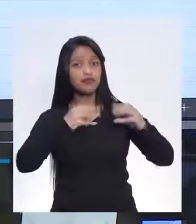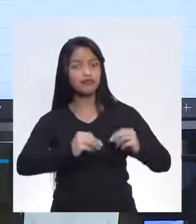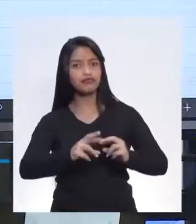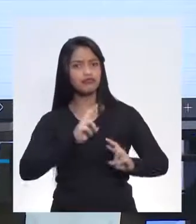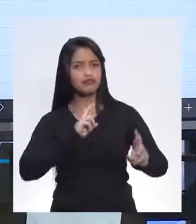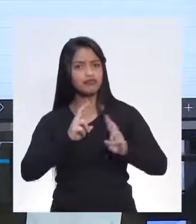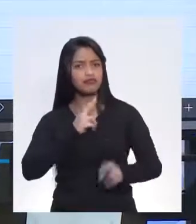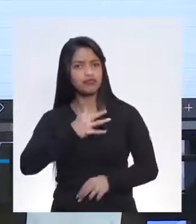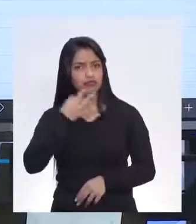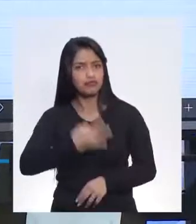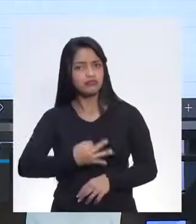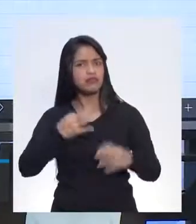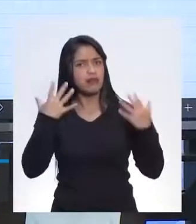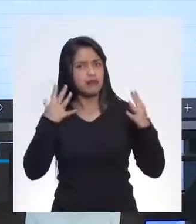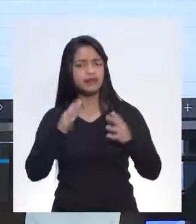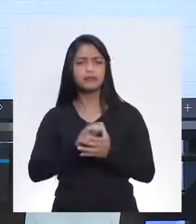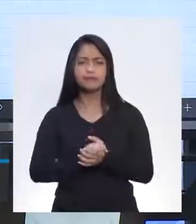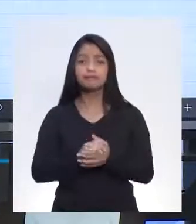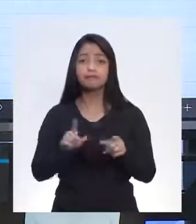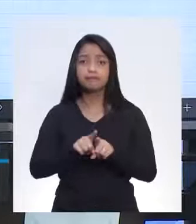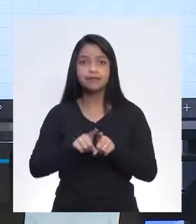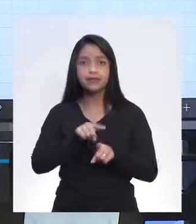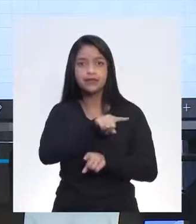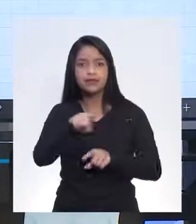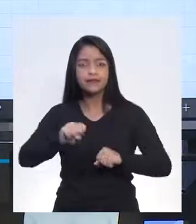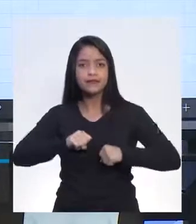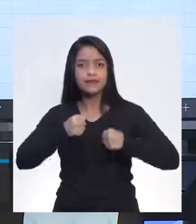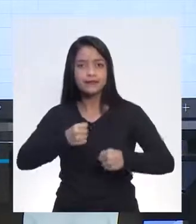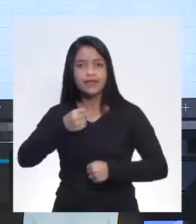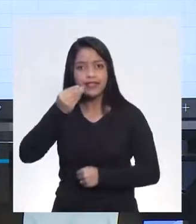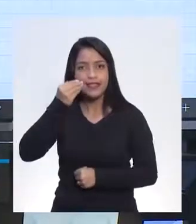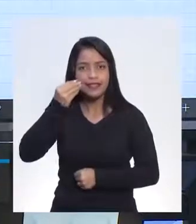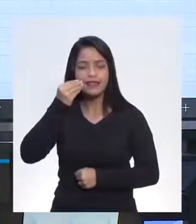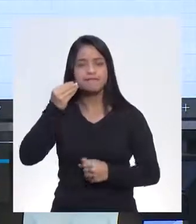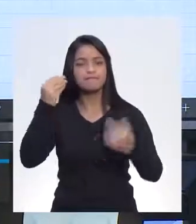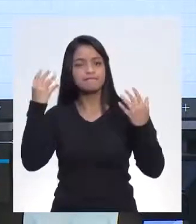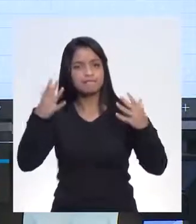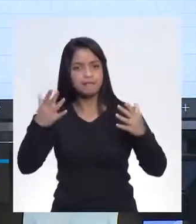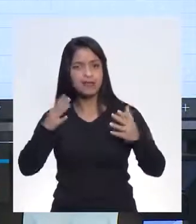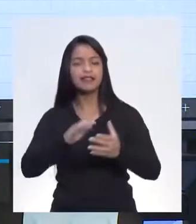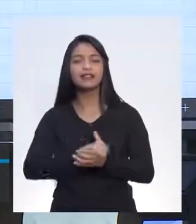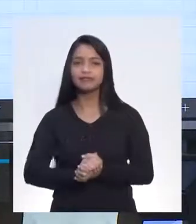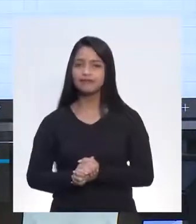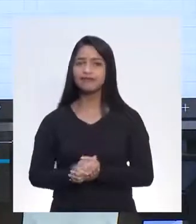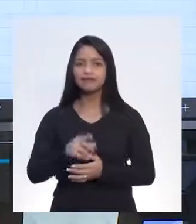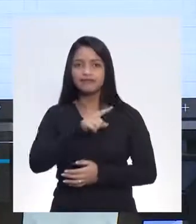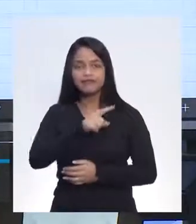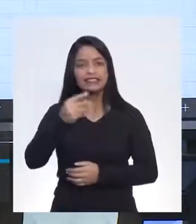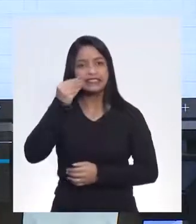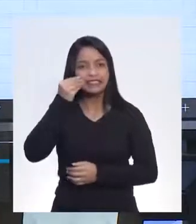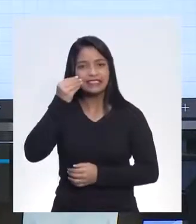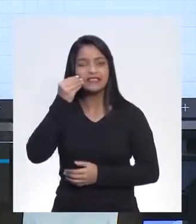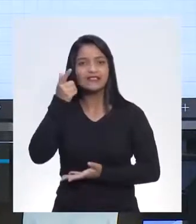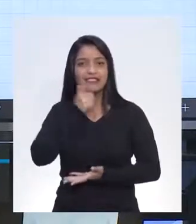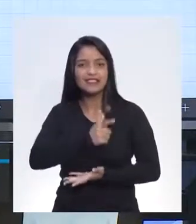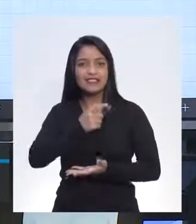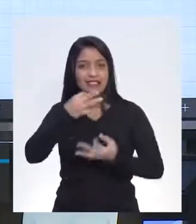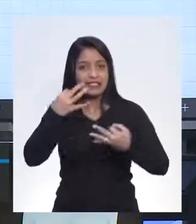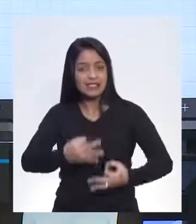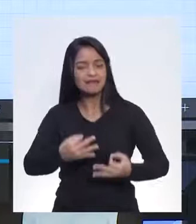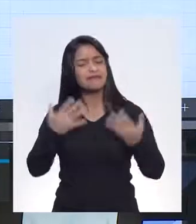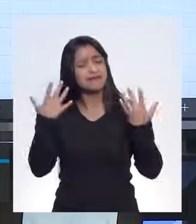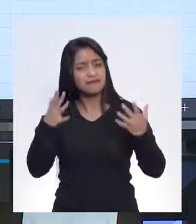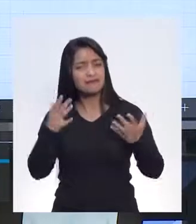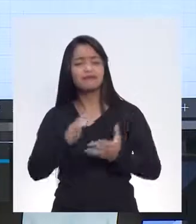também tentaram, né? Porque assim, tentar é importante em matemática. Acertar é uma consequência, lógica, é muito legal, mas a ideia